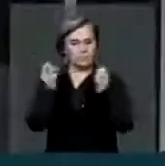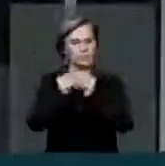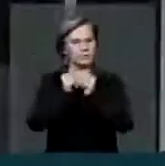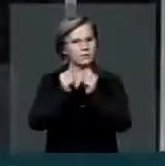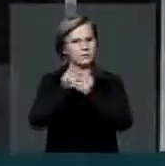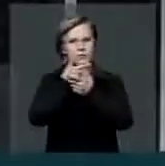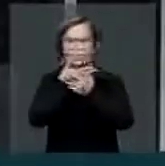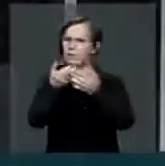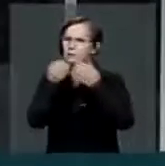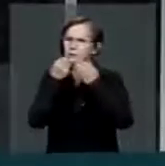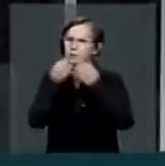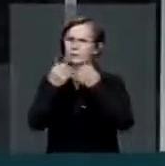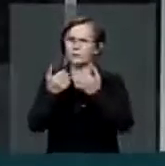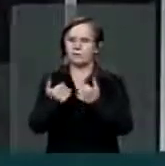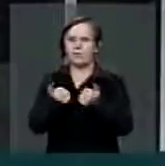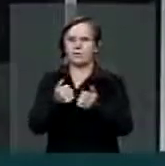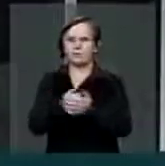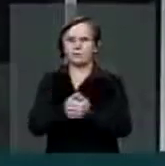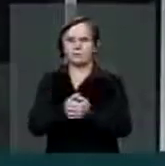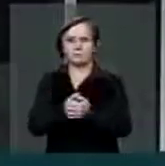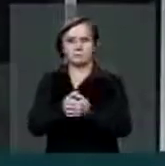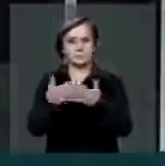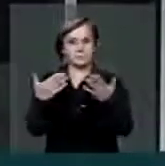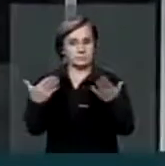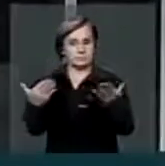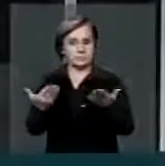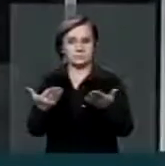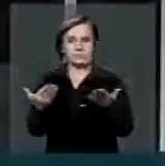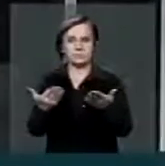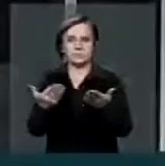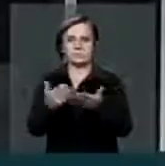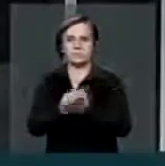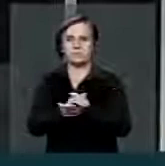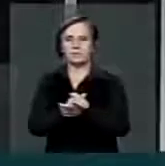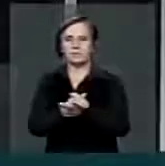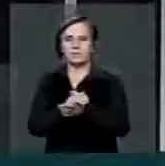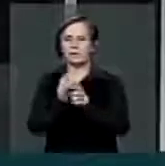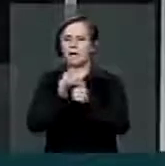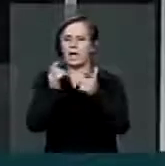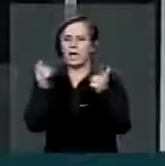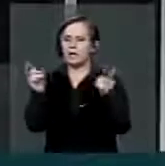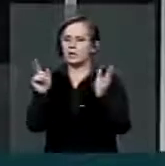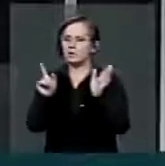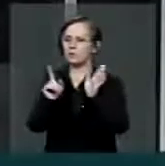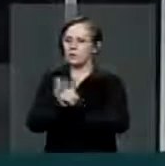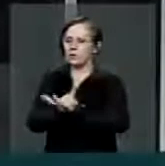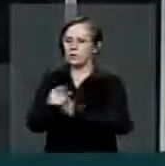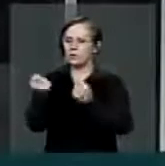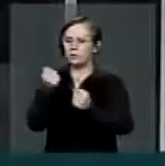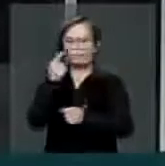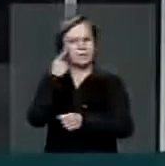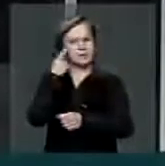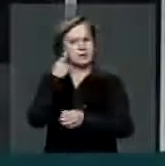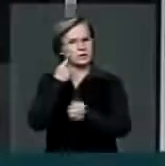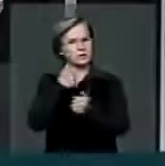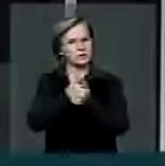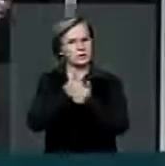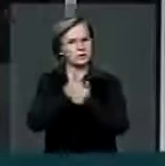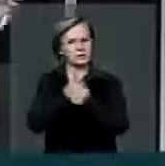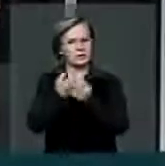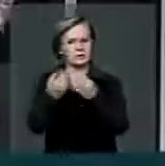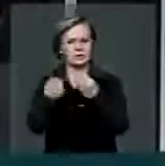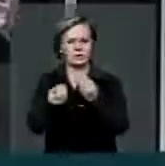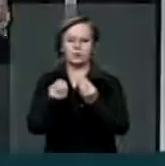positivo. Agora, senhor presidente, a grande pergunta que nós devemos nos colocar é como é que